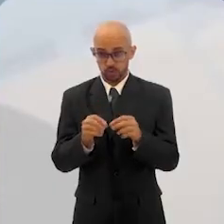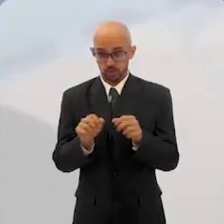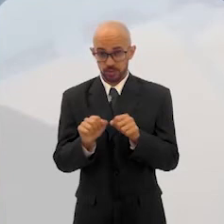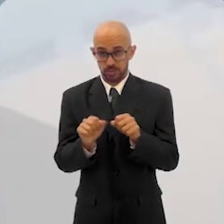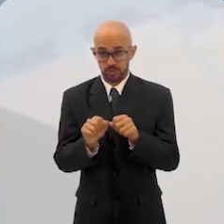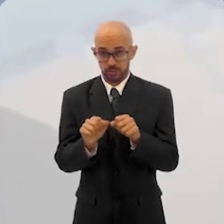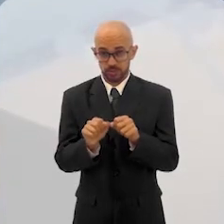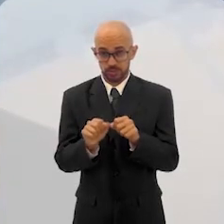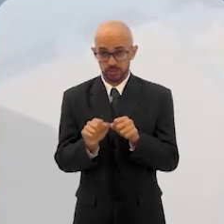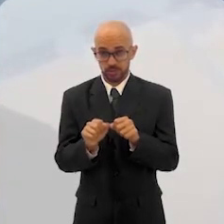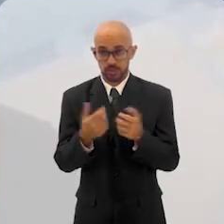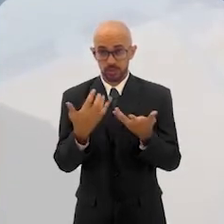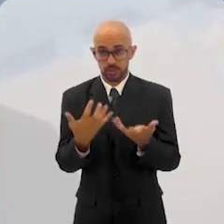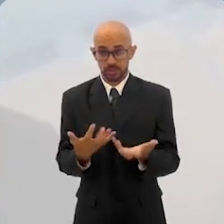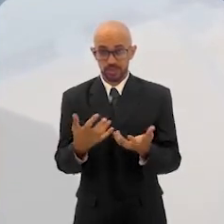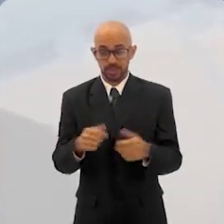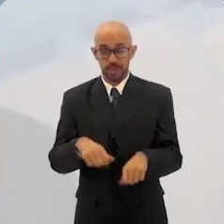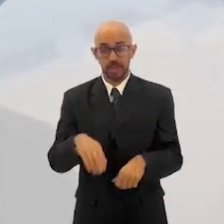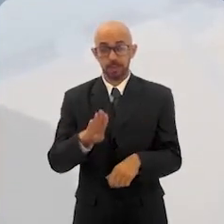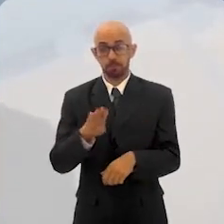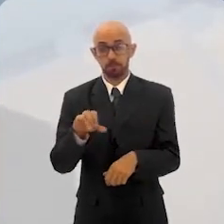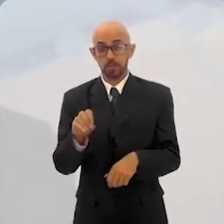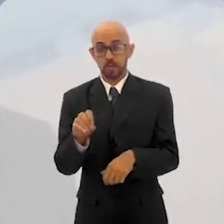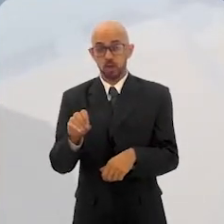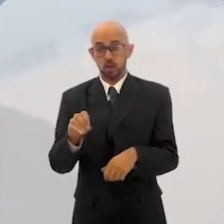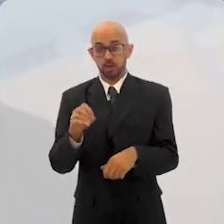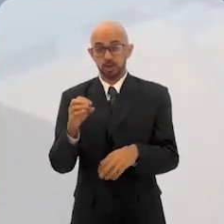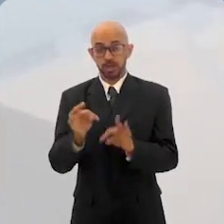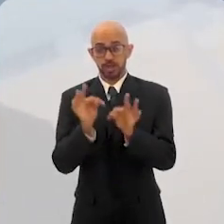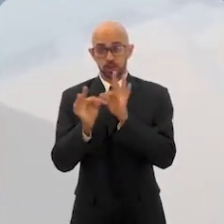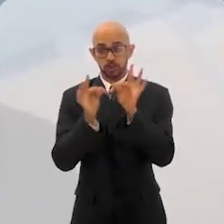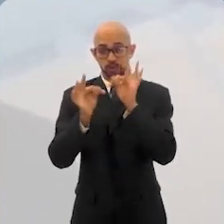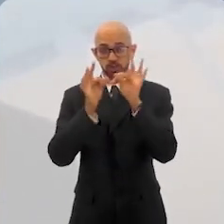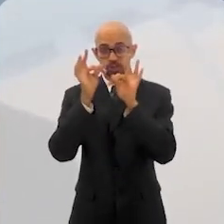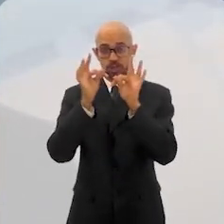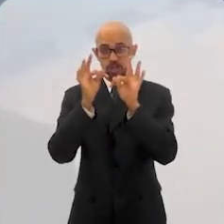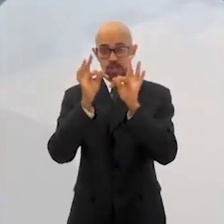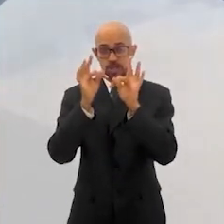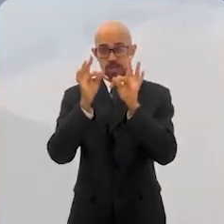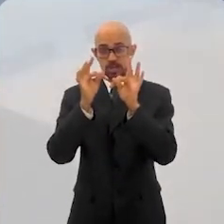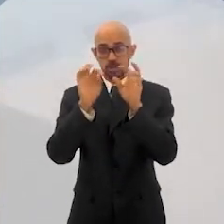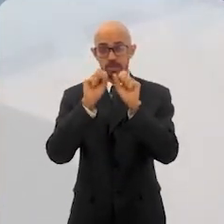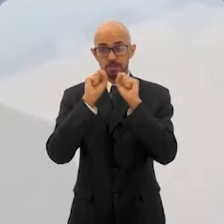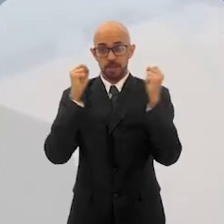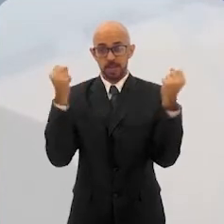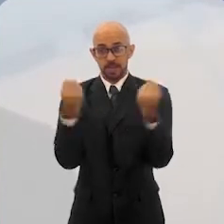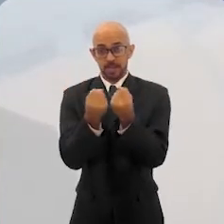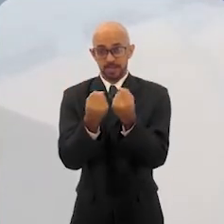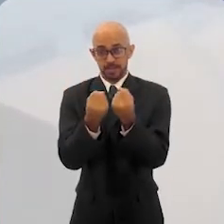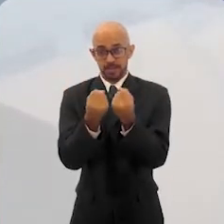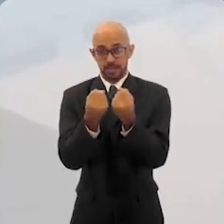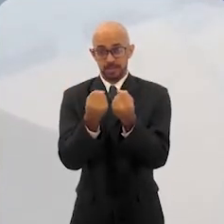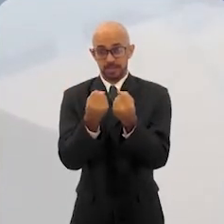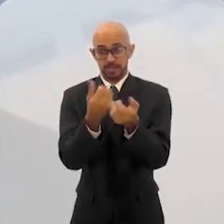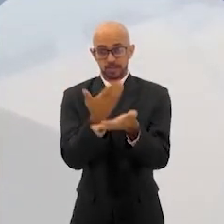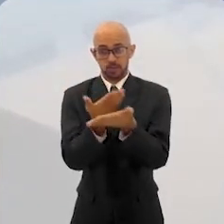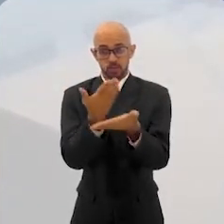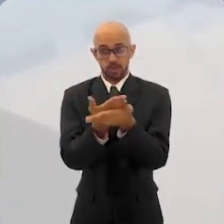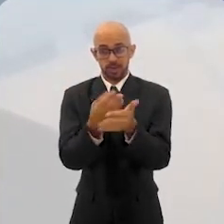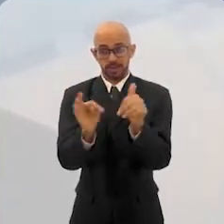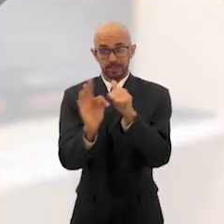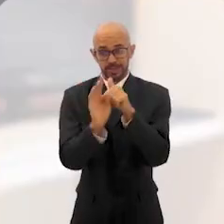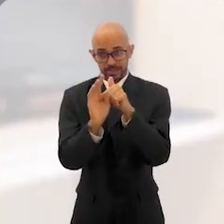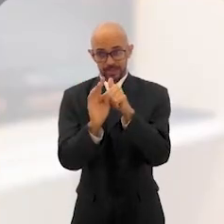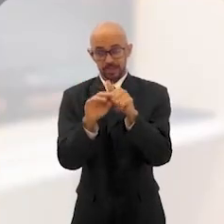fiz, uma que eu queria era o curso técnico em biotecnologia na unidade Maracanã da Escola Técnica Federal de